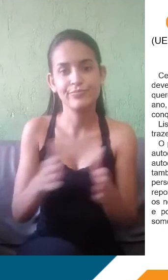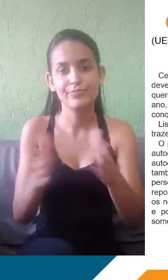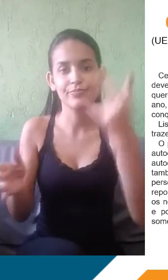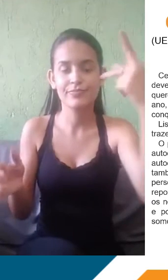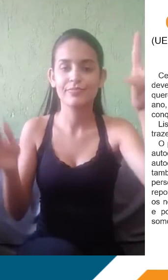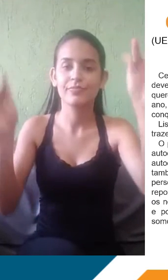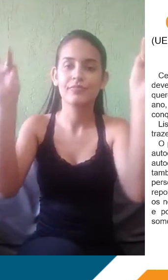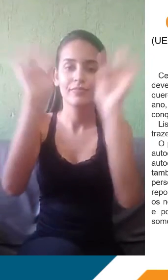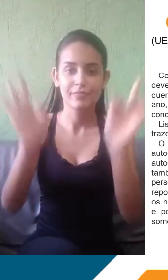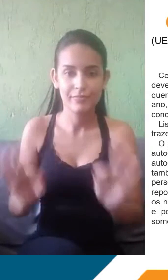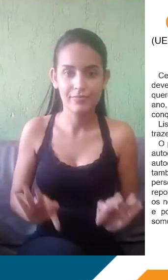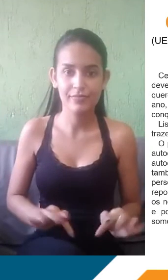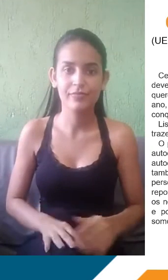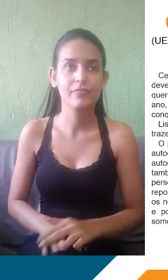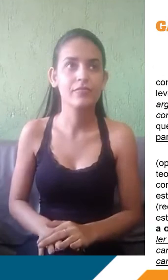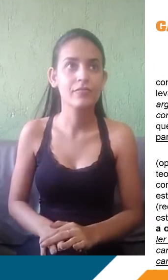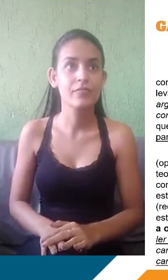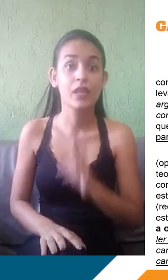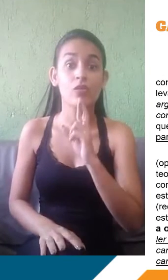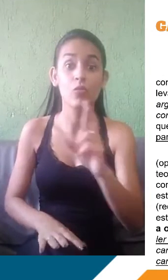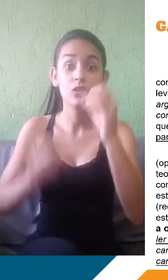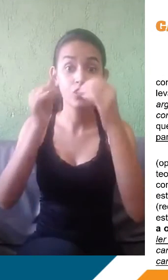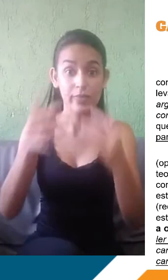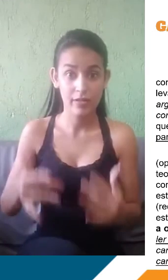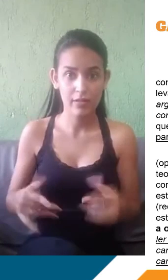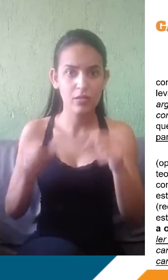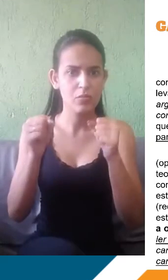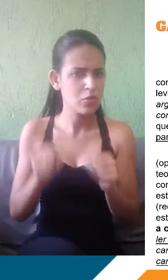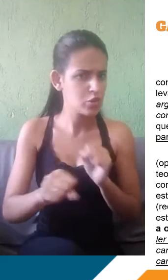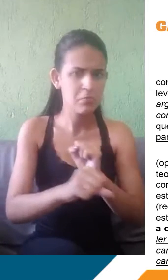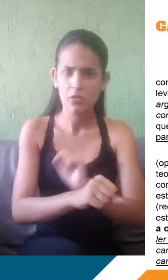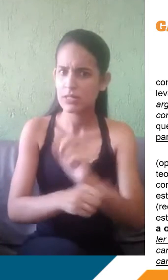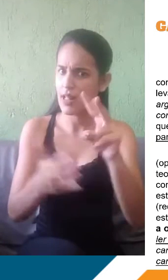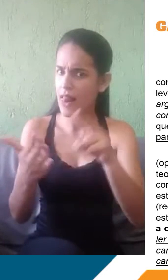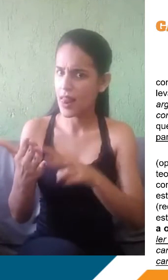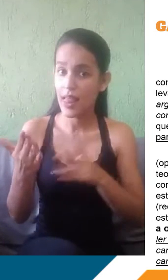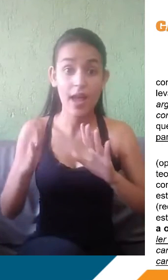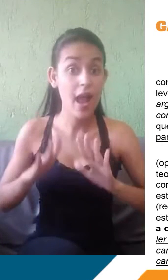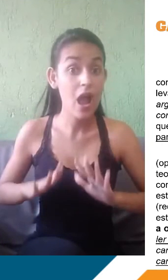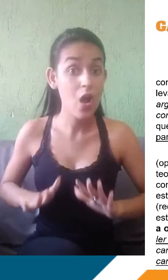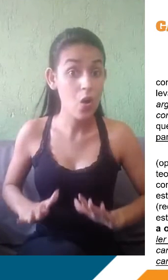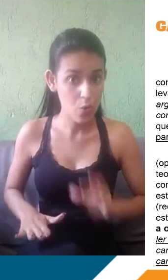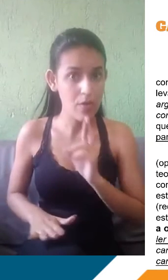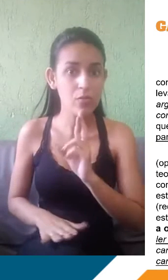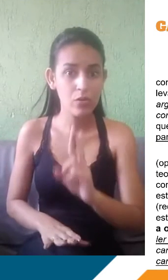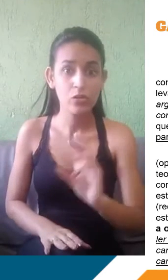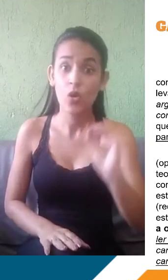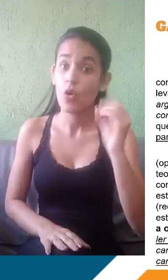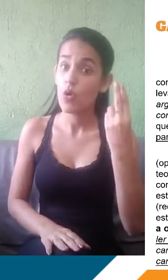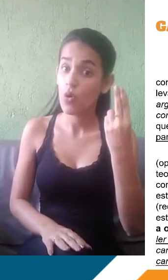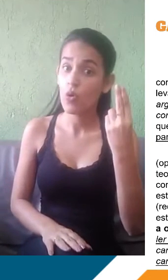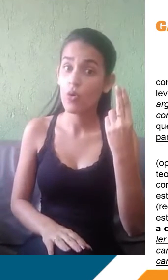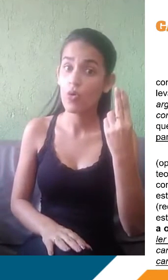relacionam premissa geral e particular. Gabarito comentado. Você pode pausar o vídeo para ler o gabarito